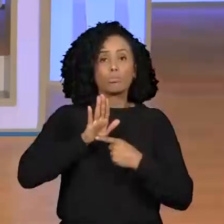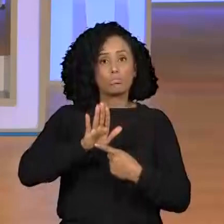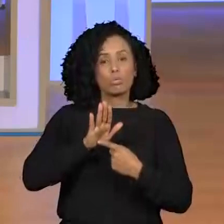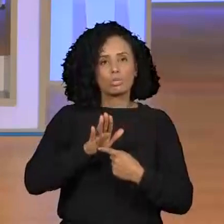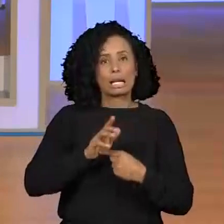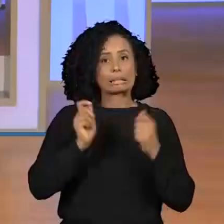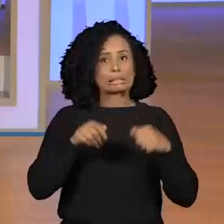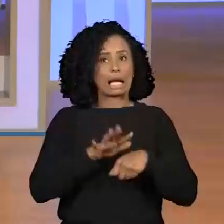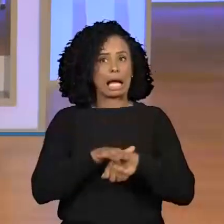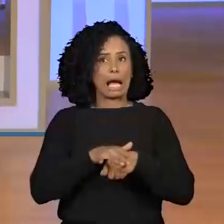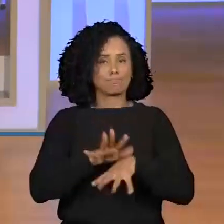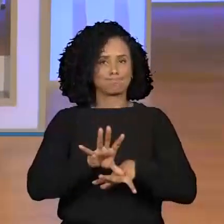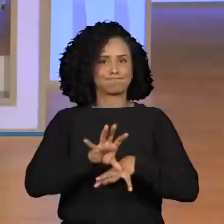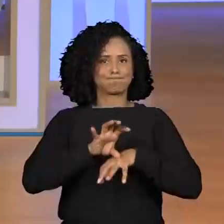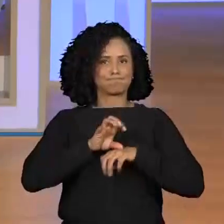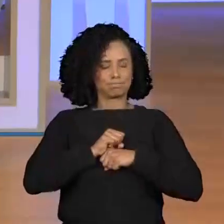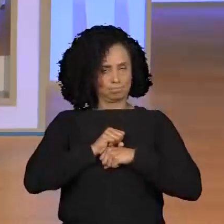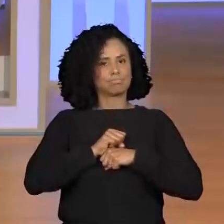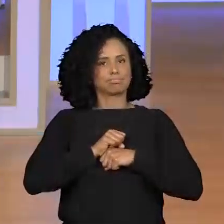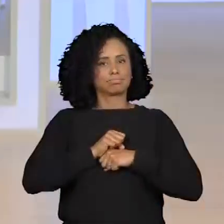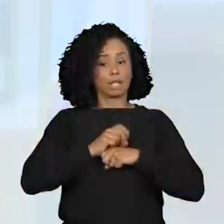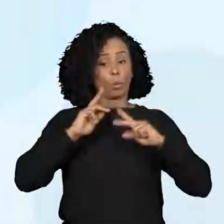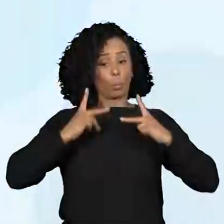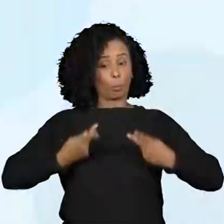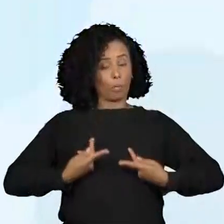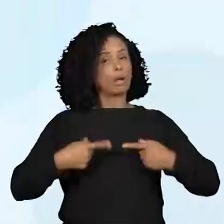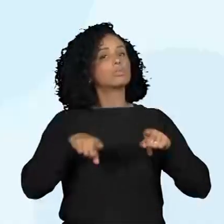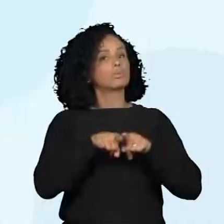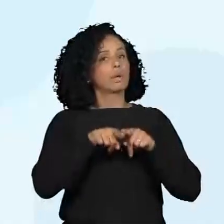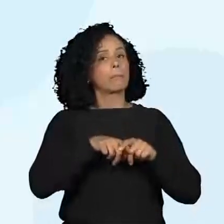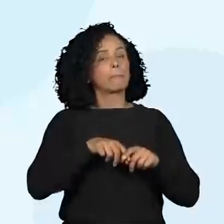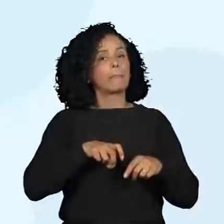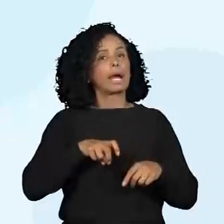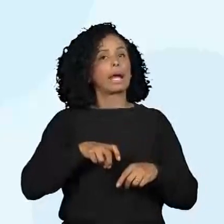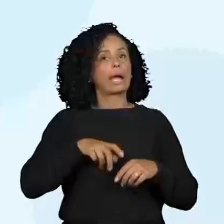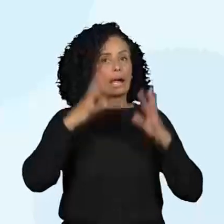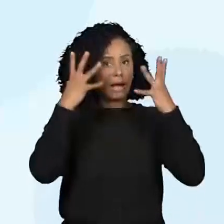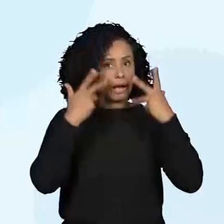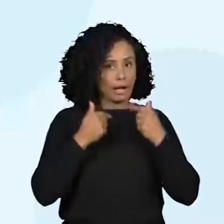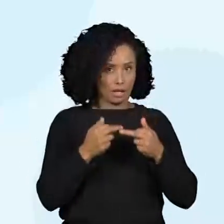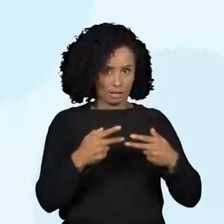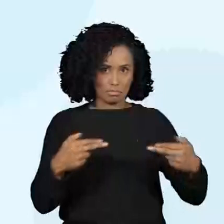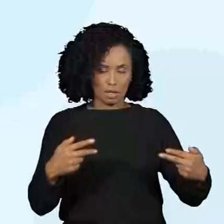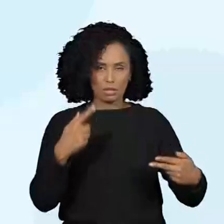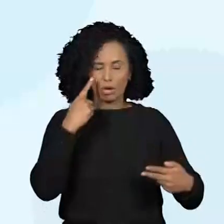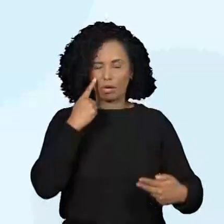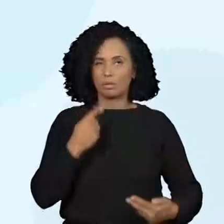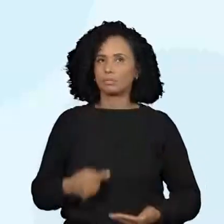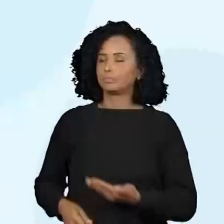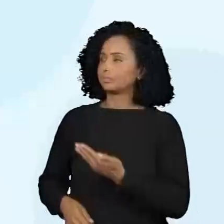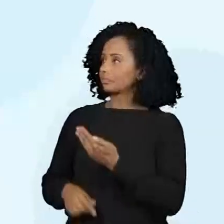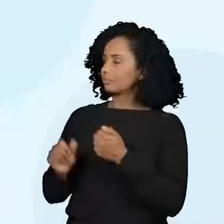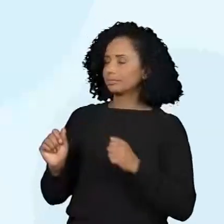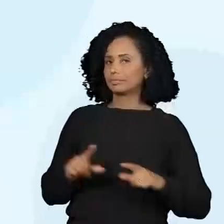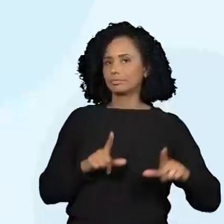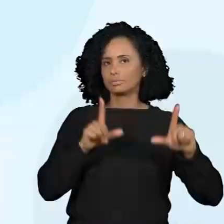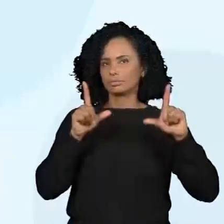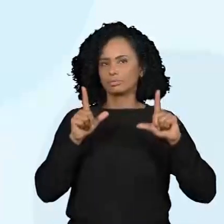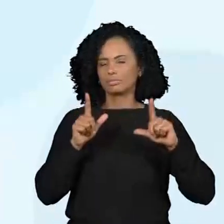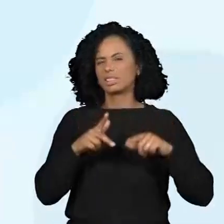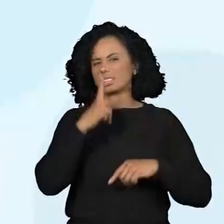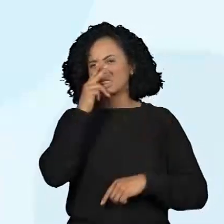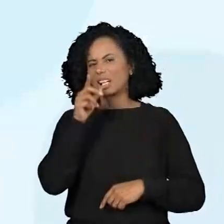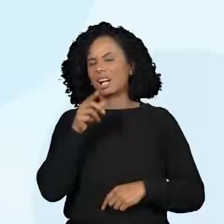nas pessoas e também nos animais, né? Então, eu trouxe aqui. Você certamente já teve algum sintoma